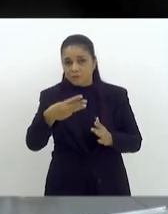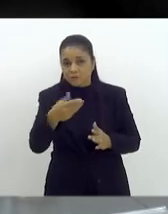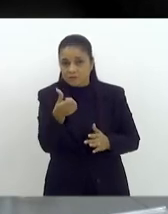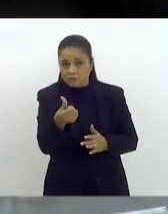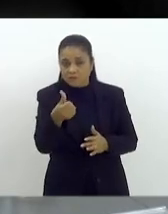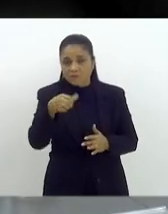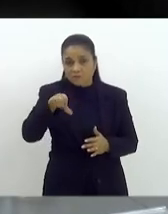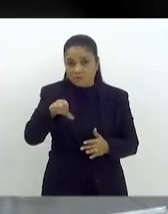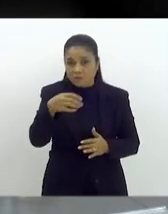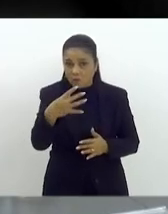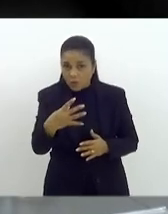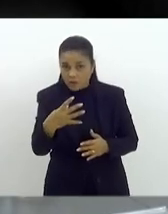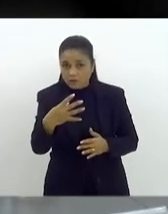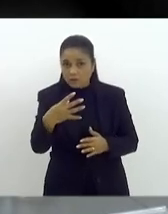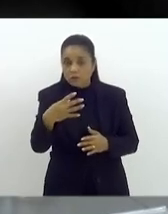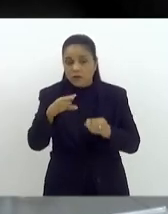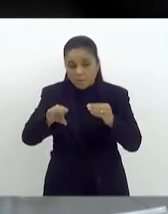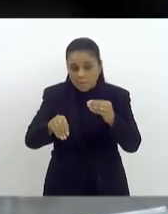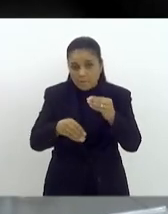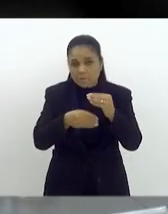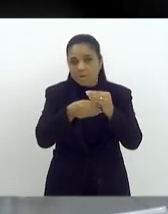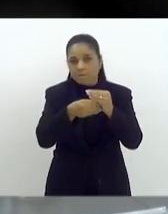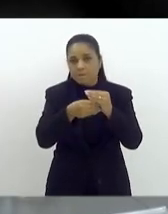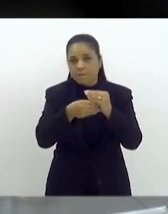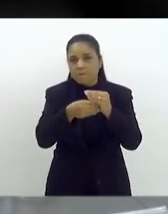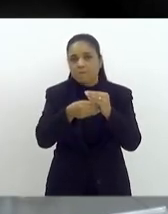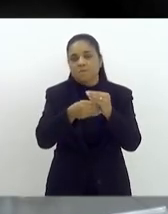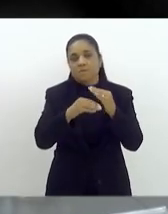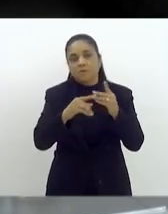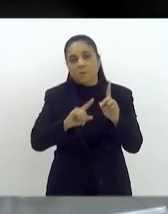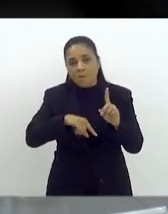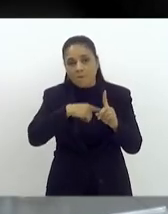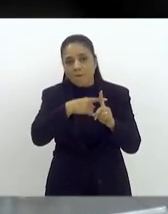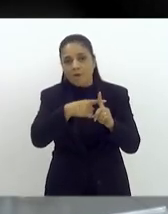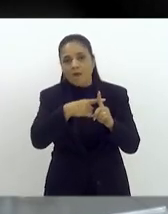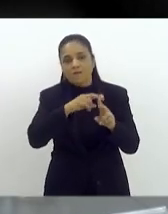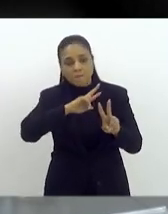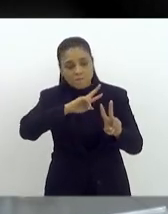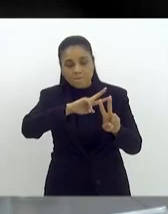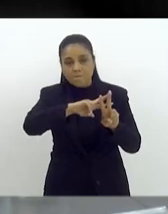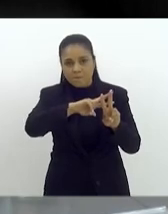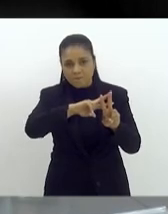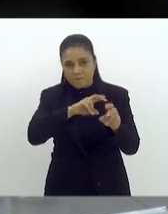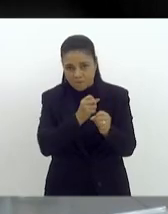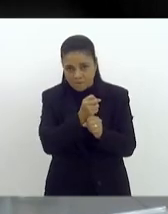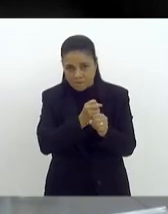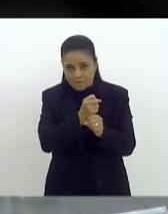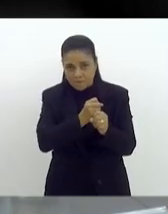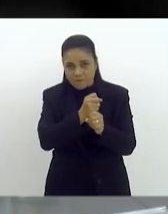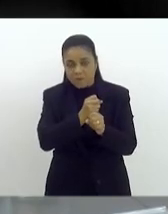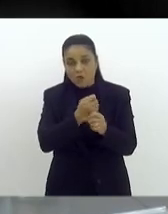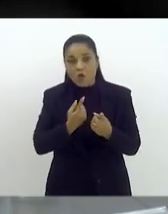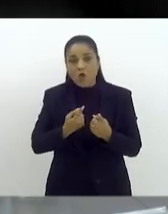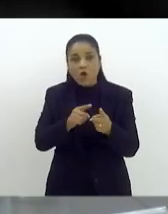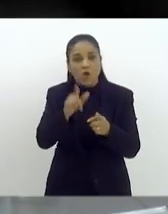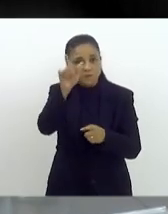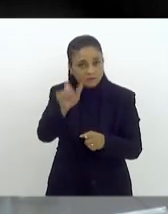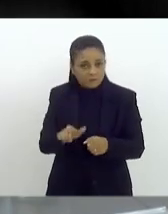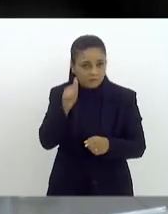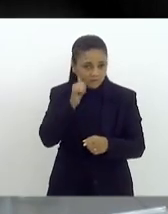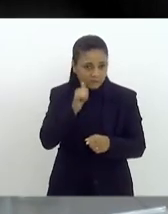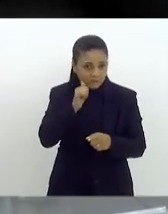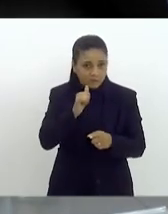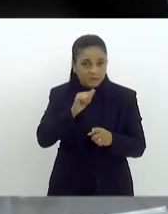que ela cresceu uma causa de aumento de pena esses crimes contra honra que traz o aumento em três vezes